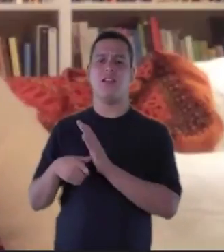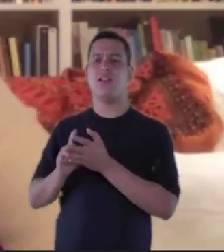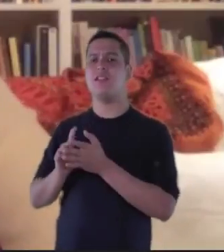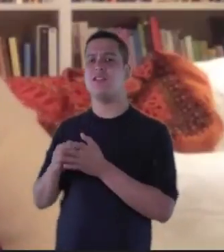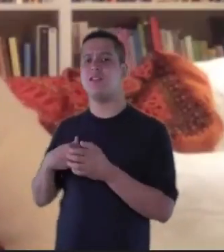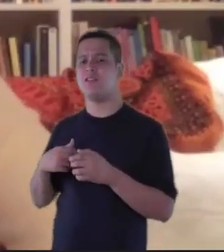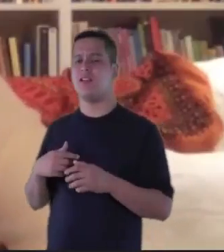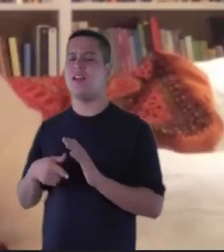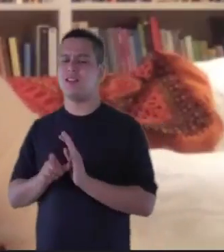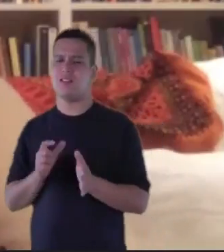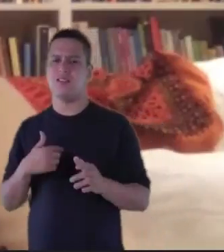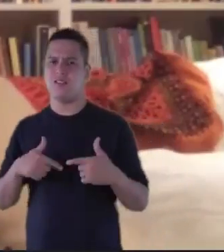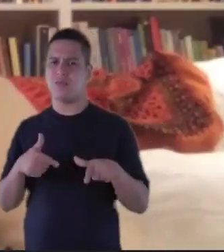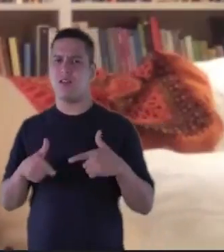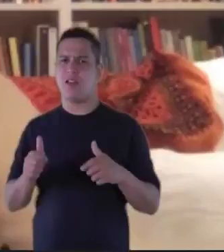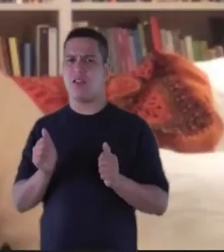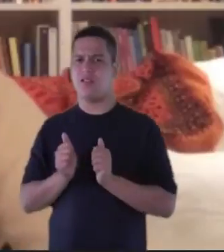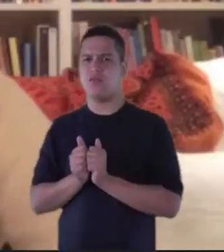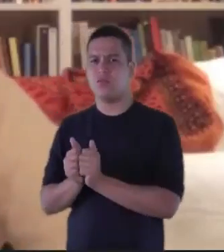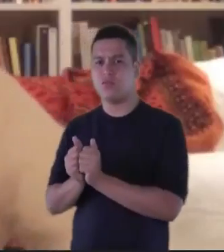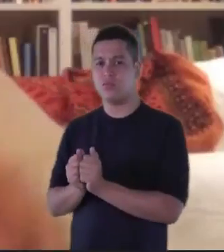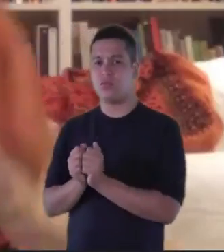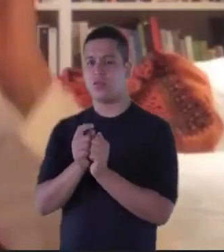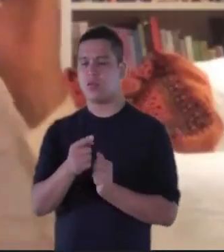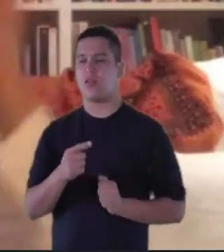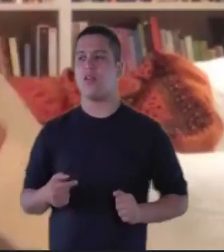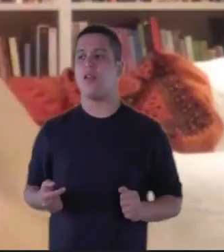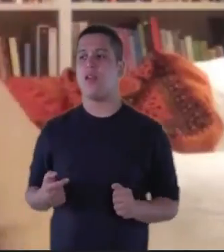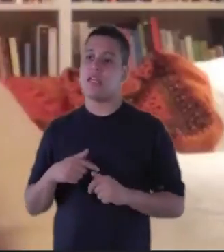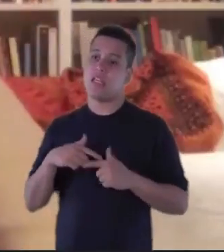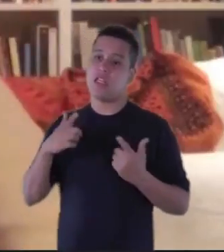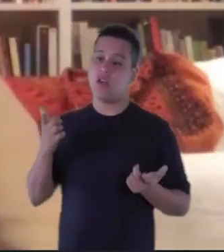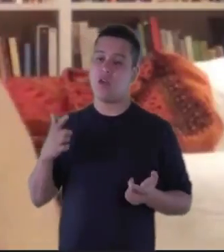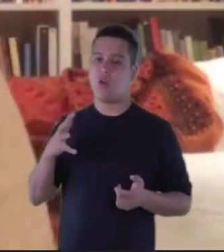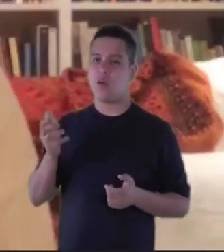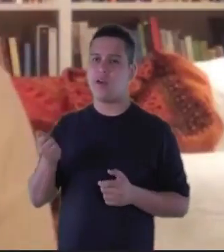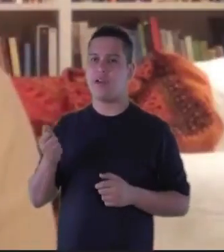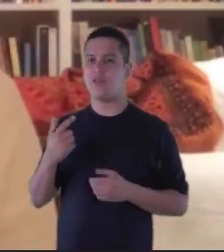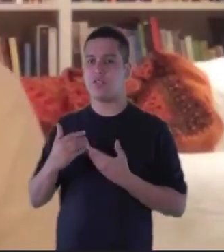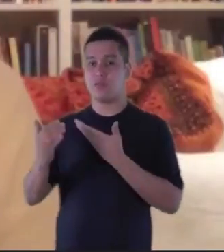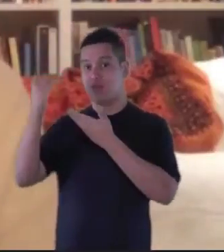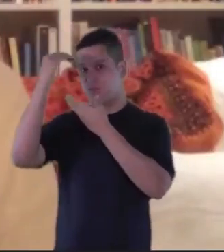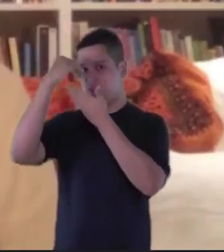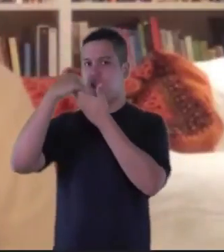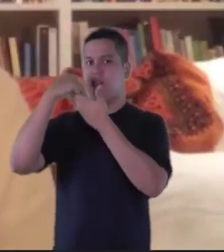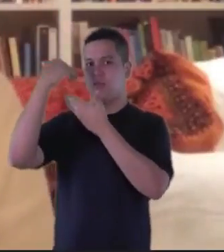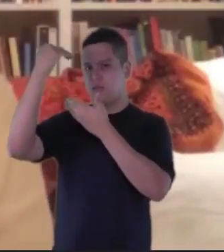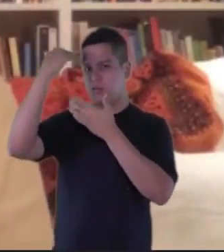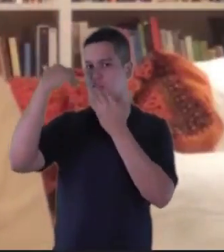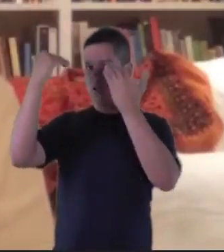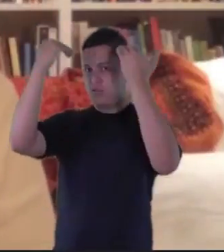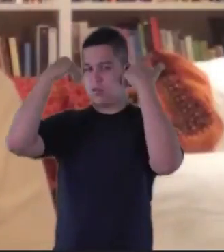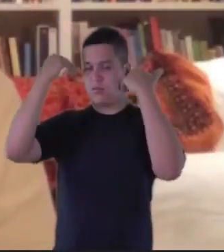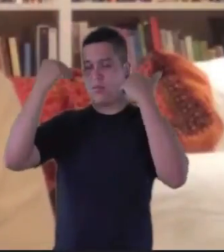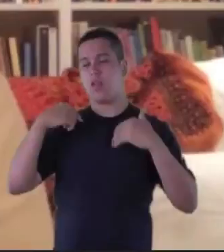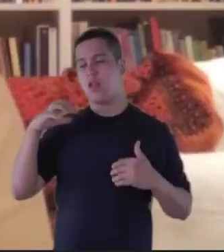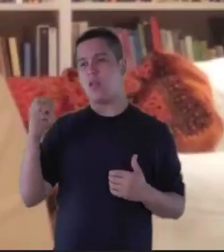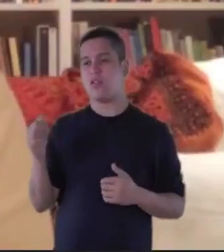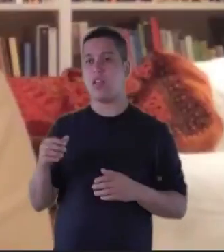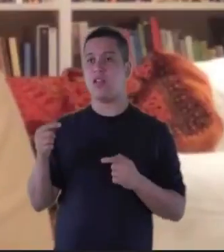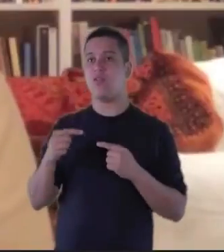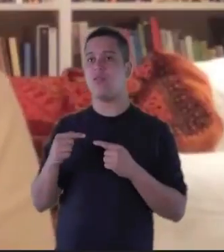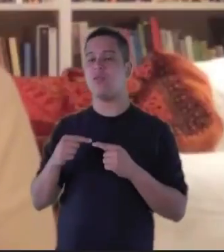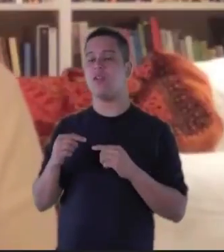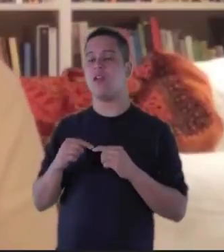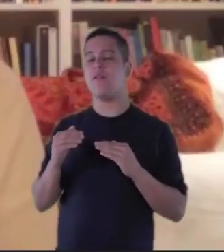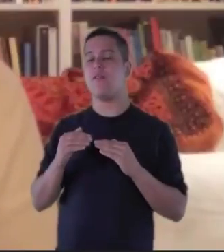dele. Ele de alguma forma, dentro da minha cabeça, ele tem muito a ver com o Nelson Rodrigues, assim, essa